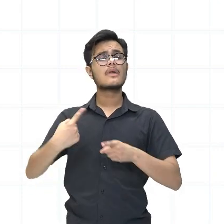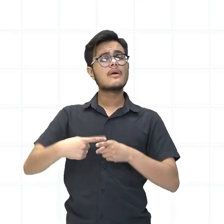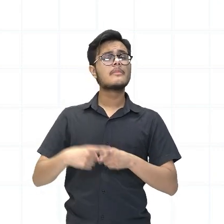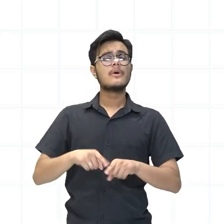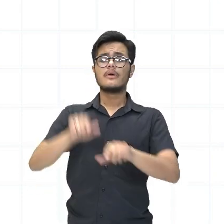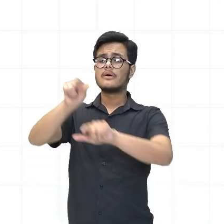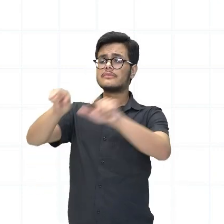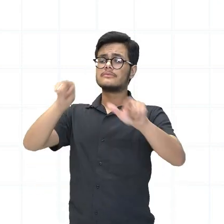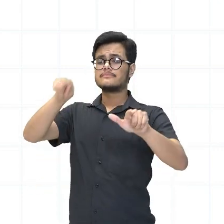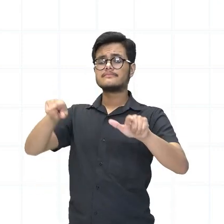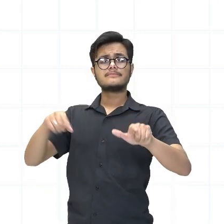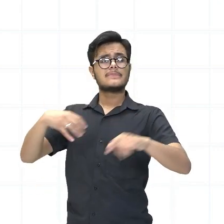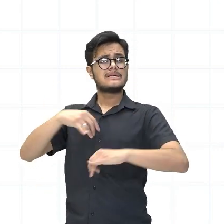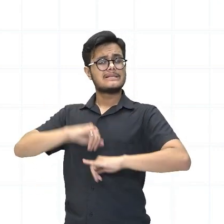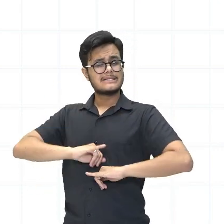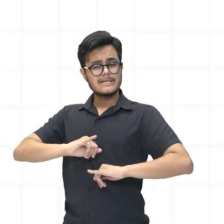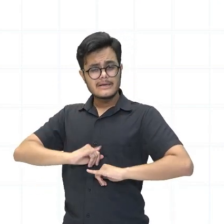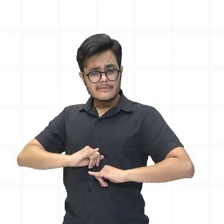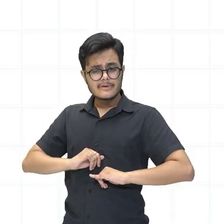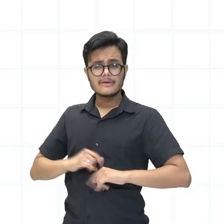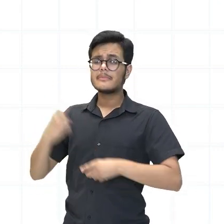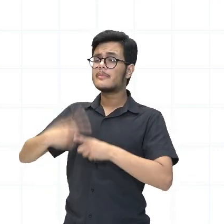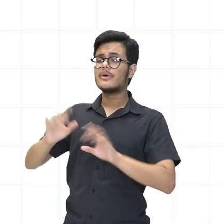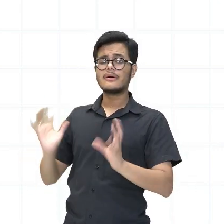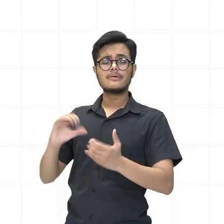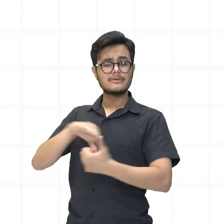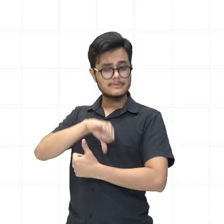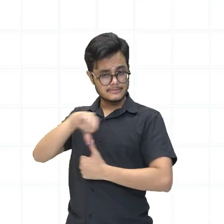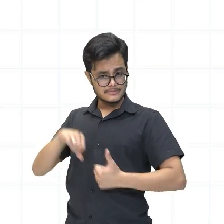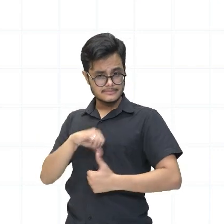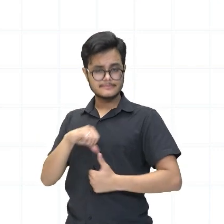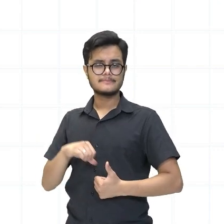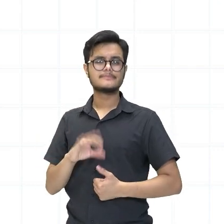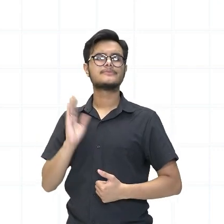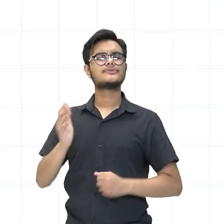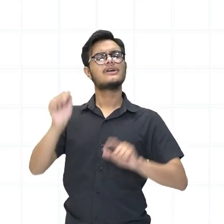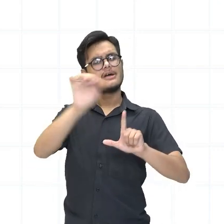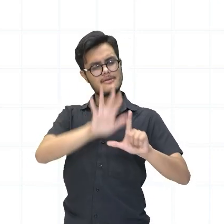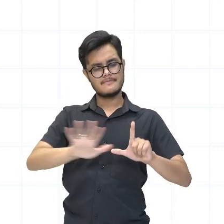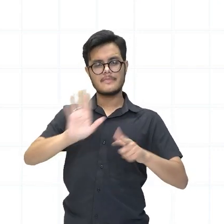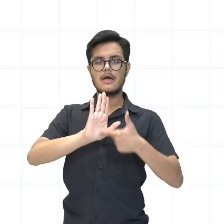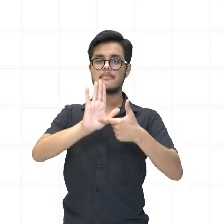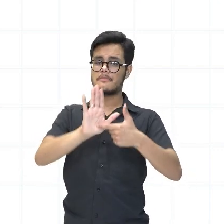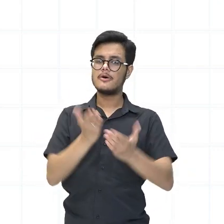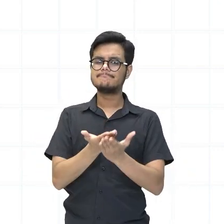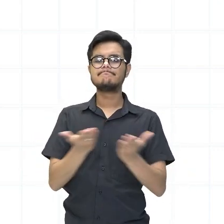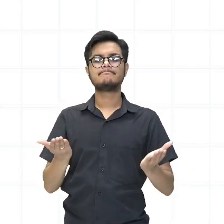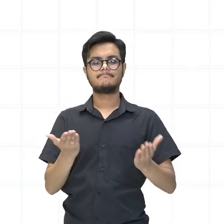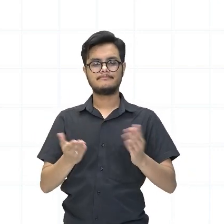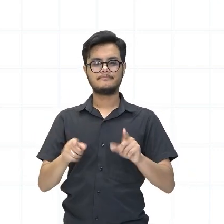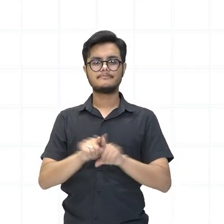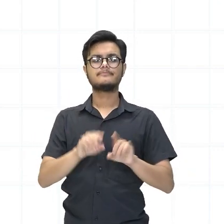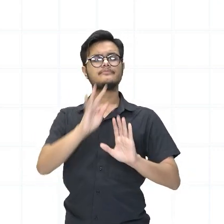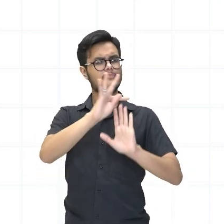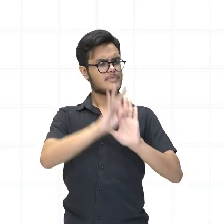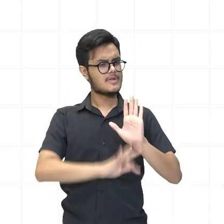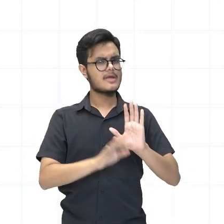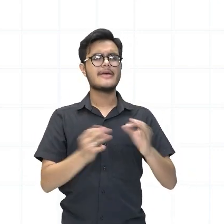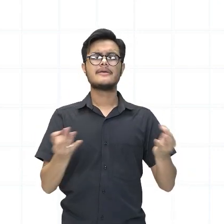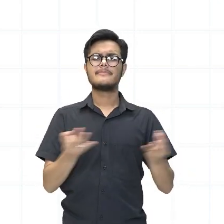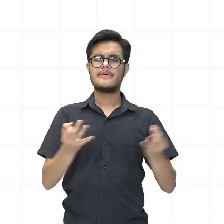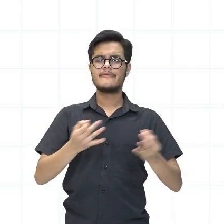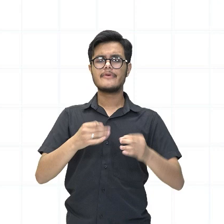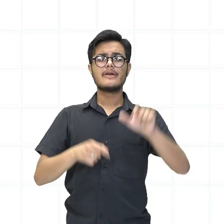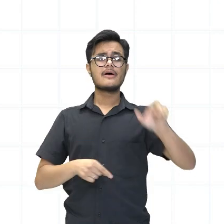população periférica sofrer mais com as mudanças climáticas, as imagens nos ajudaram a compreender, o texto, o depoimento